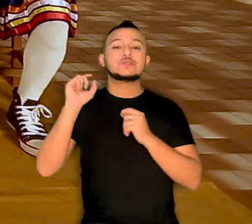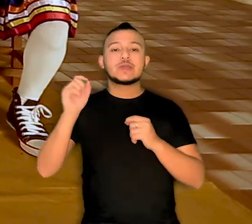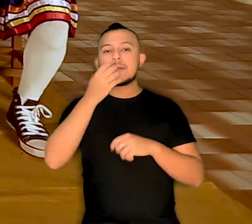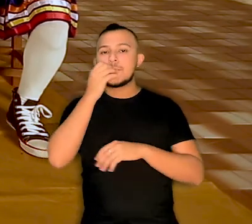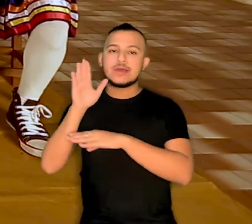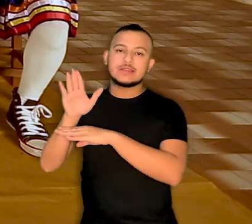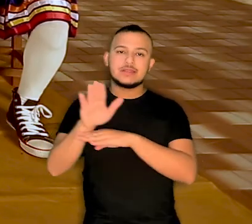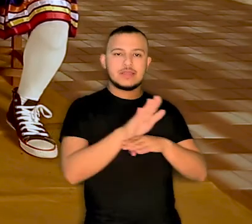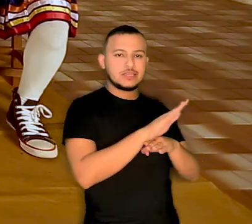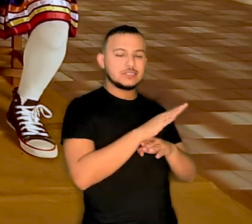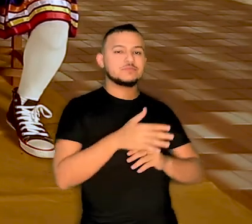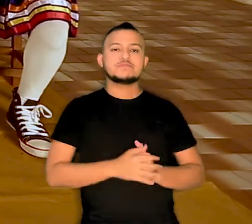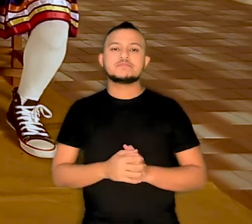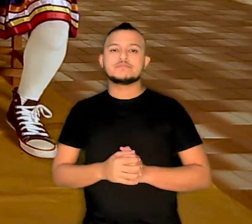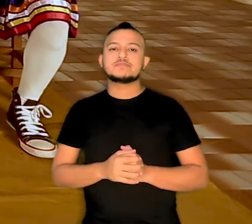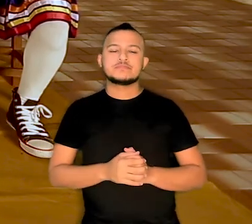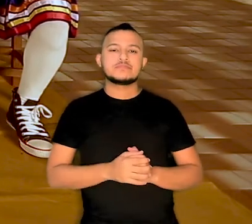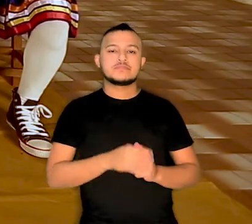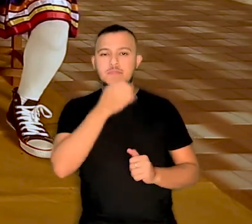boa tarde.